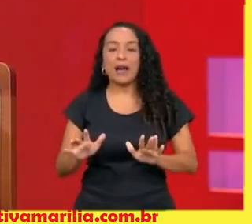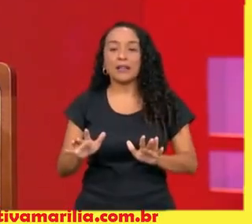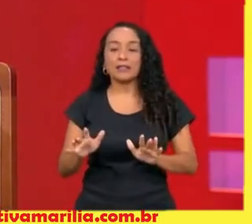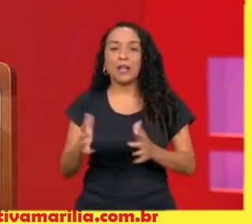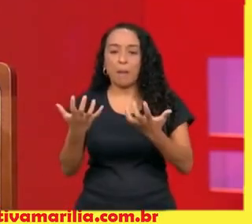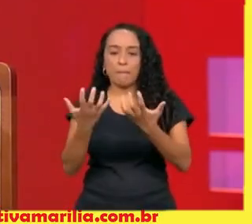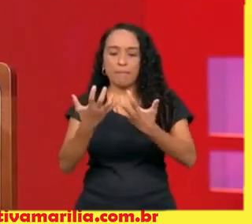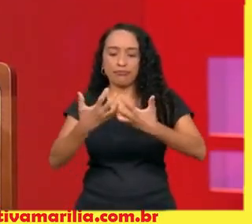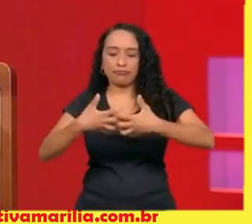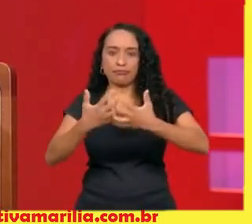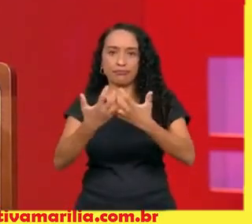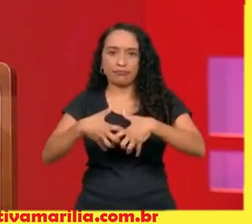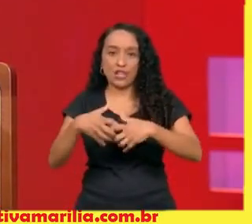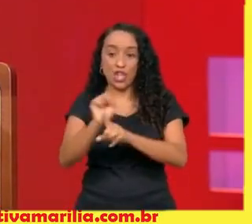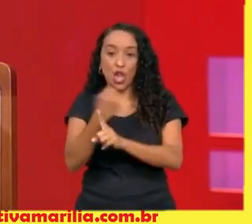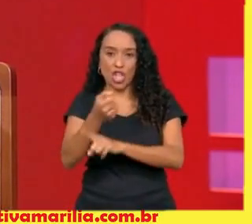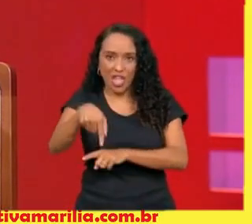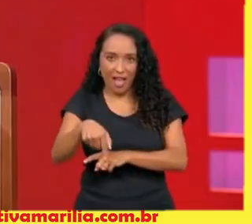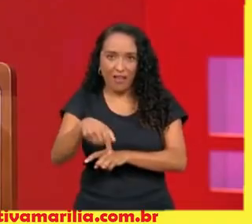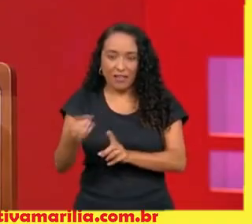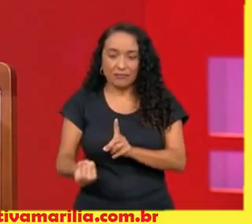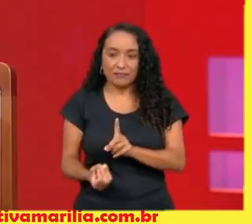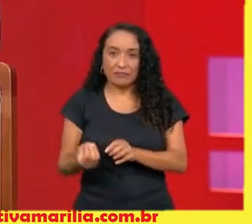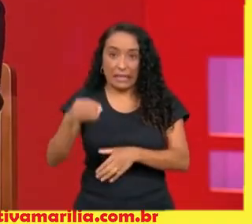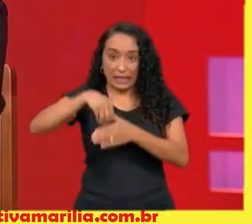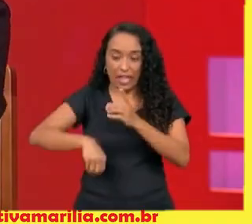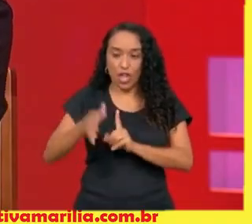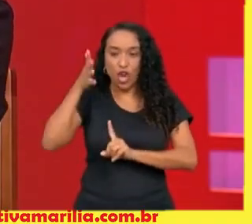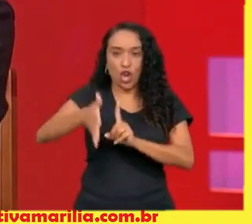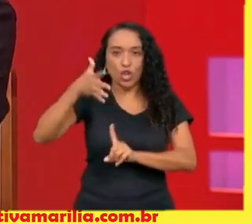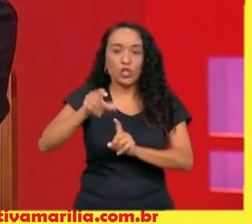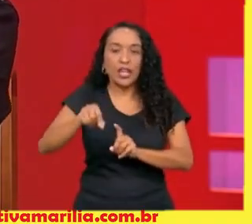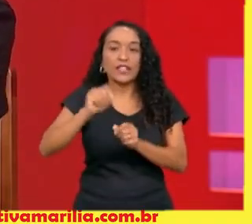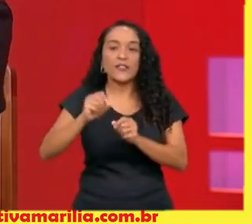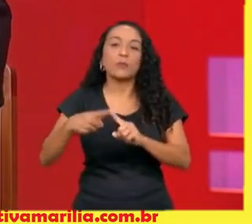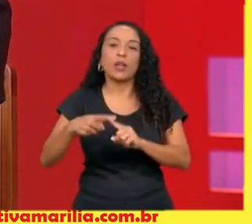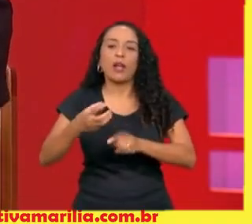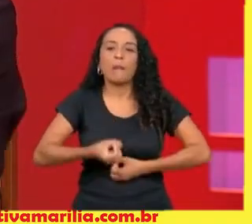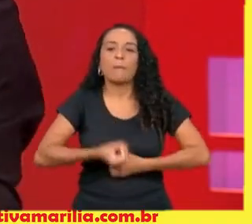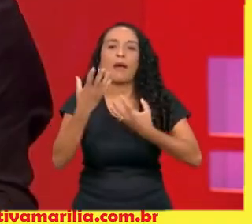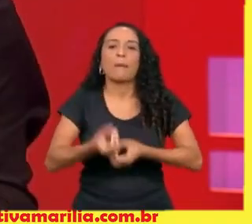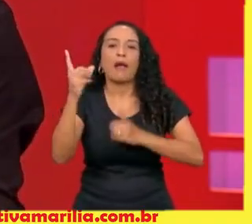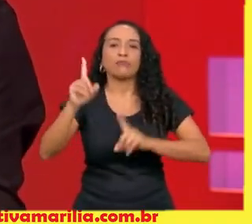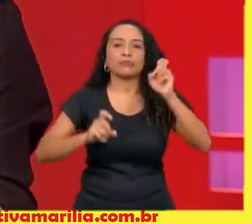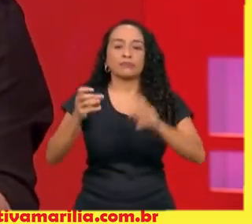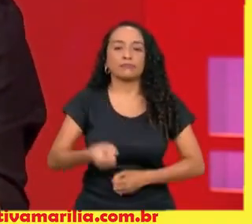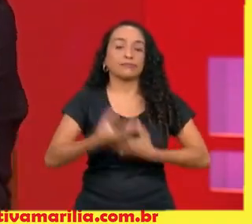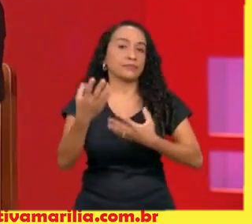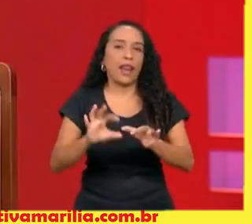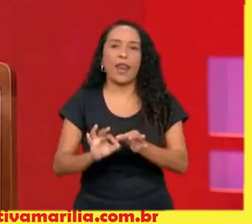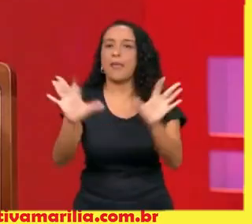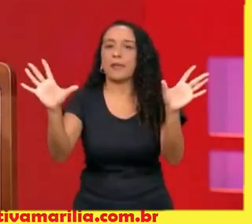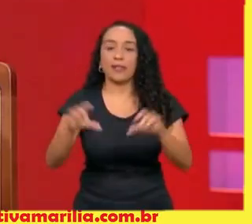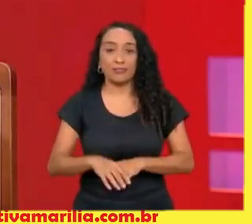engenharia social no discurso é que eles estão fazendo isso pela liberdade de expressão. Então, essa é